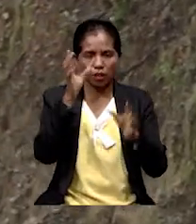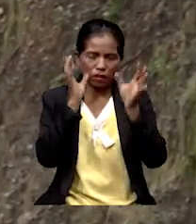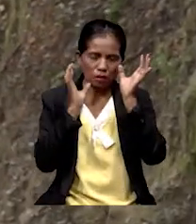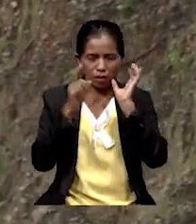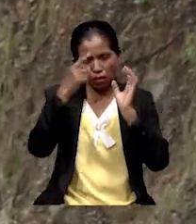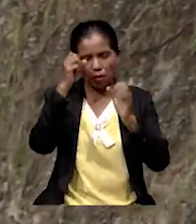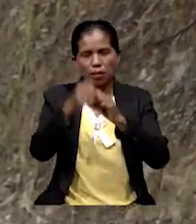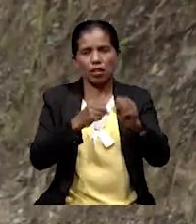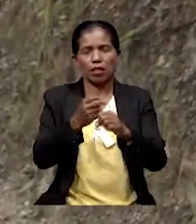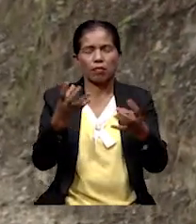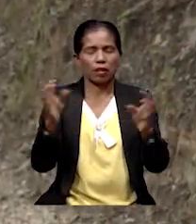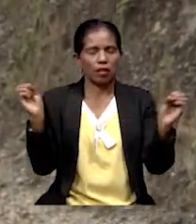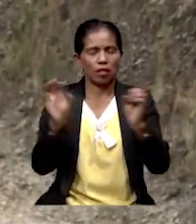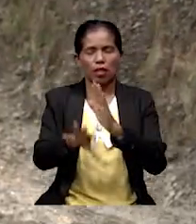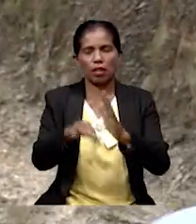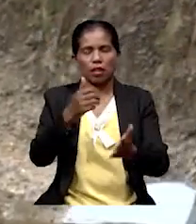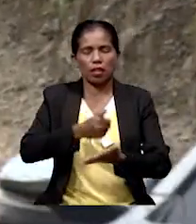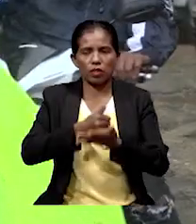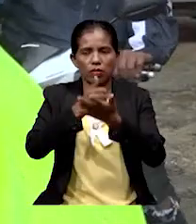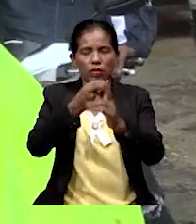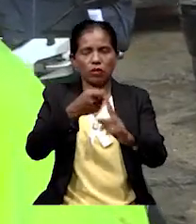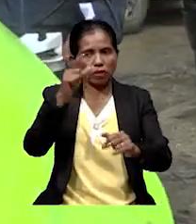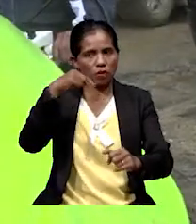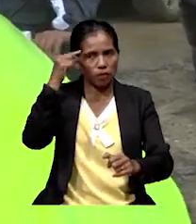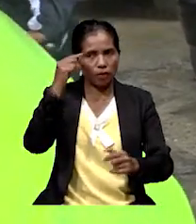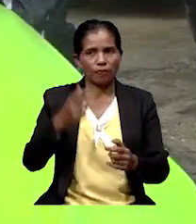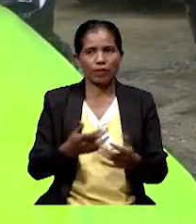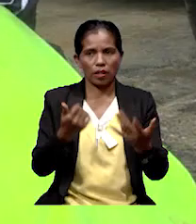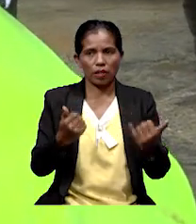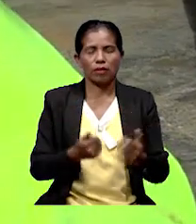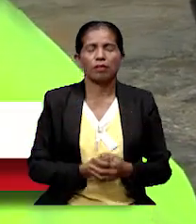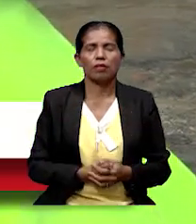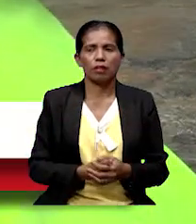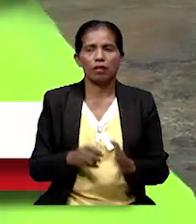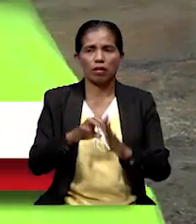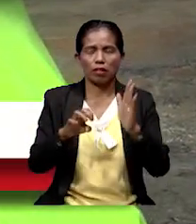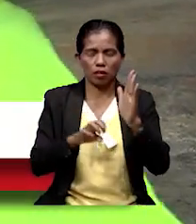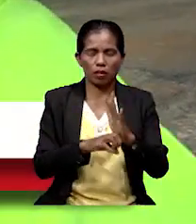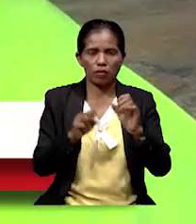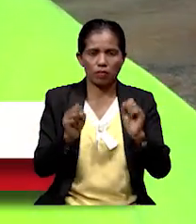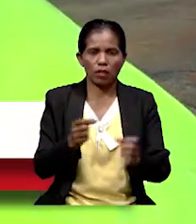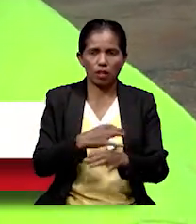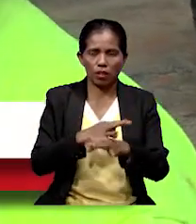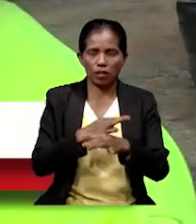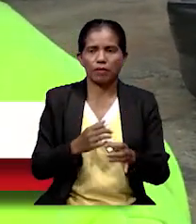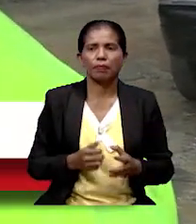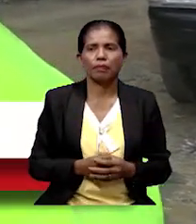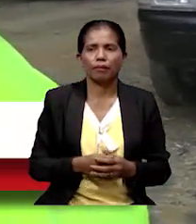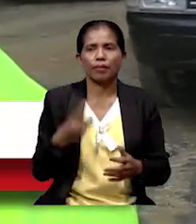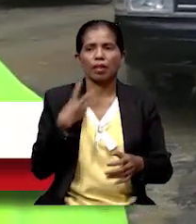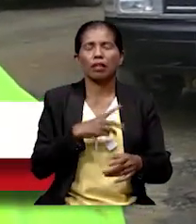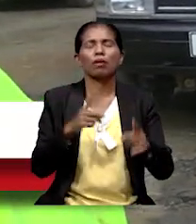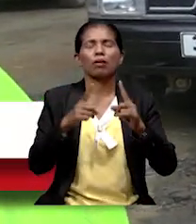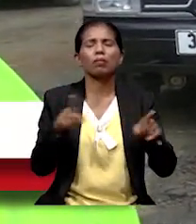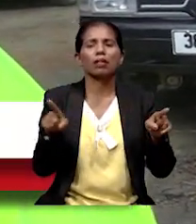barakona, estrada ne, la hetan atenção, husi governo. Agora, se leve estado, mo que tem que ver, tamba tanka, agora, kita kulia ritmo sana